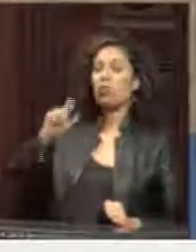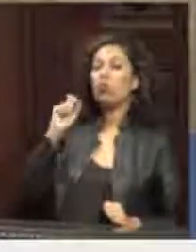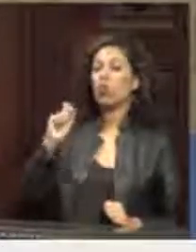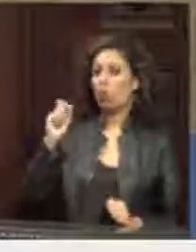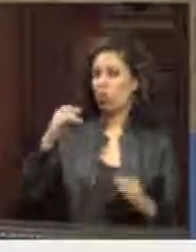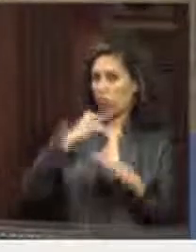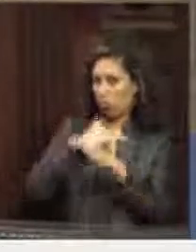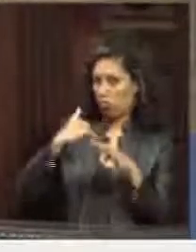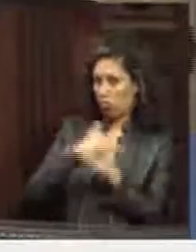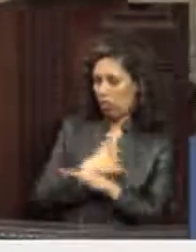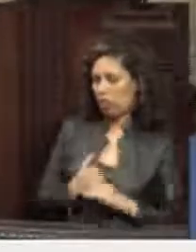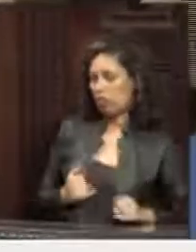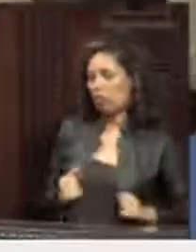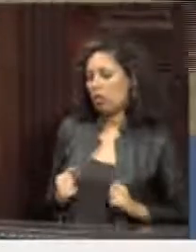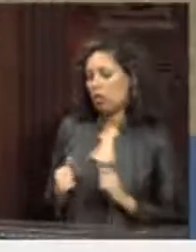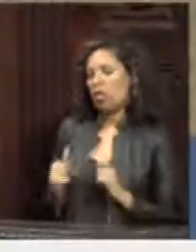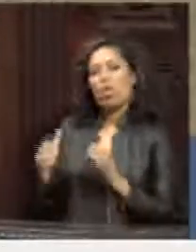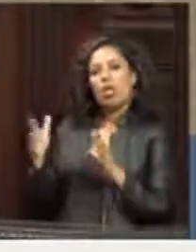outro.